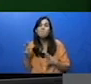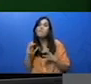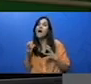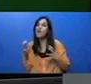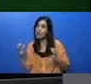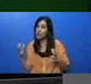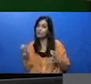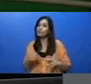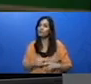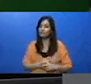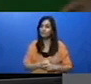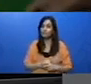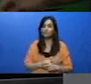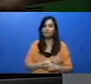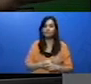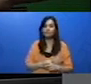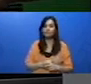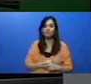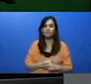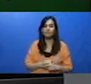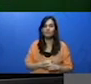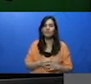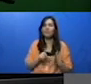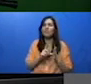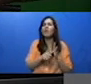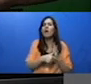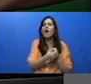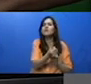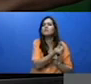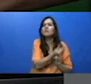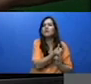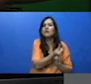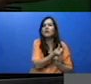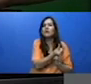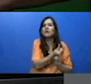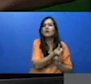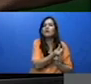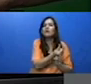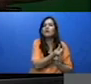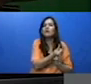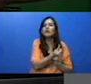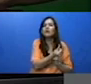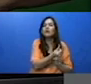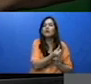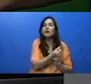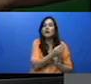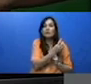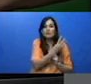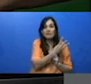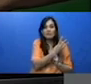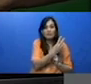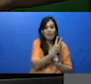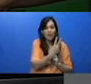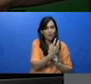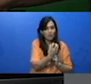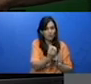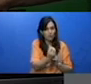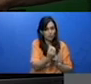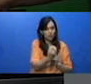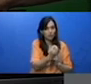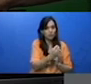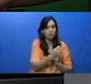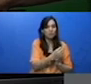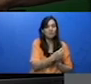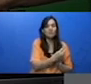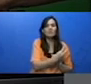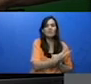maior do que 443. Depois, na sexta jogada, olha aqui, nós tivemos